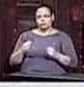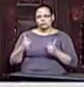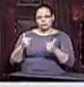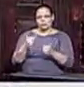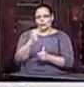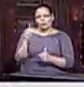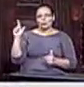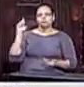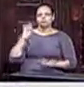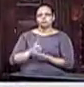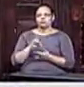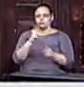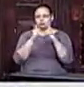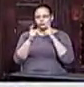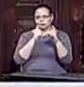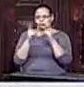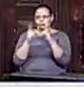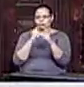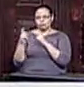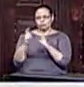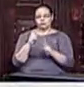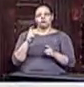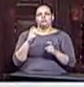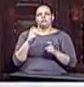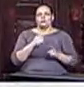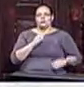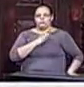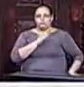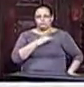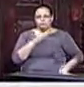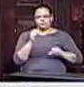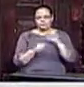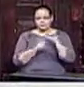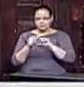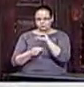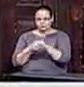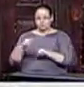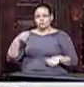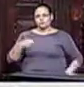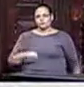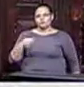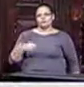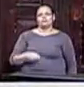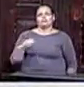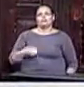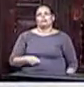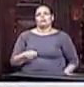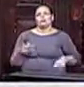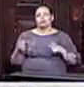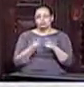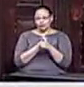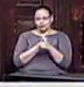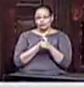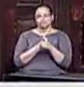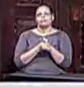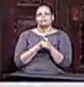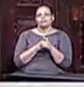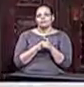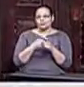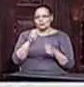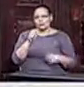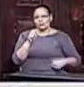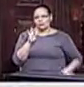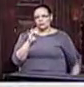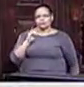realidades, principalmente a discussão da revisão das isenções fiscais, a cobrança efetiva da dívida ativa, buscando